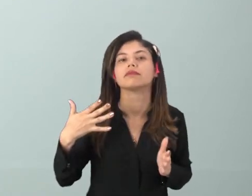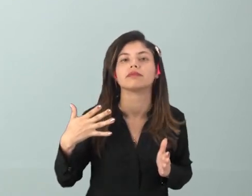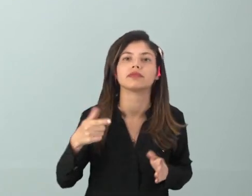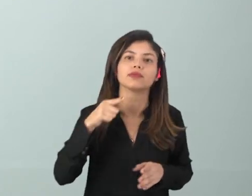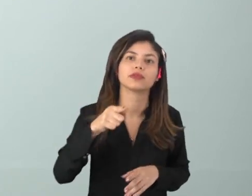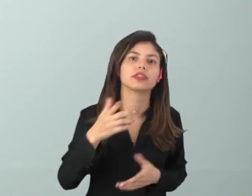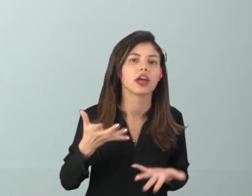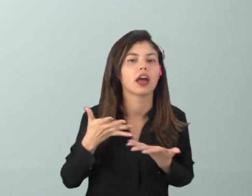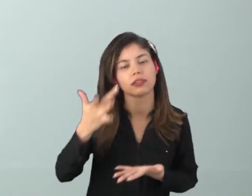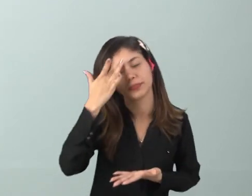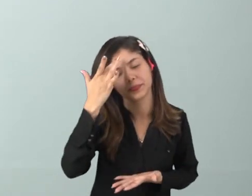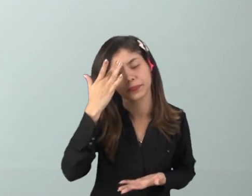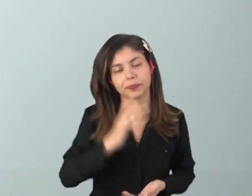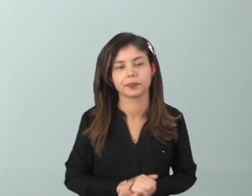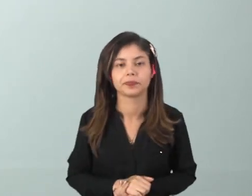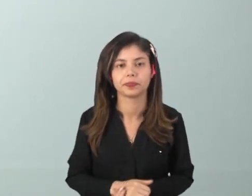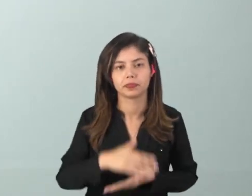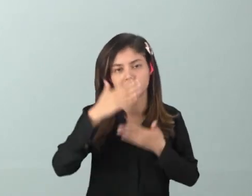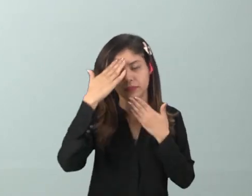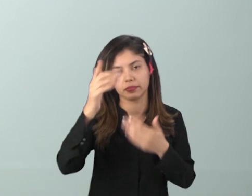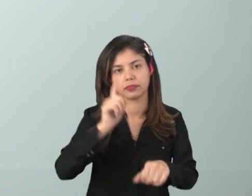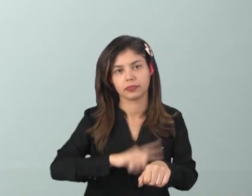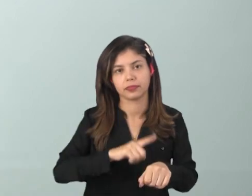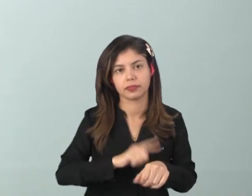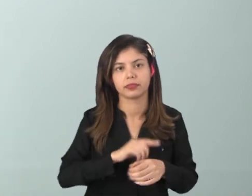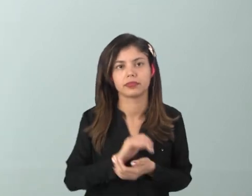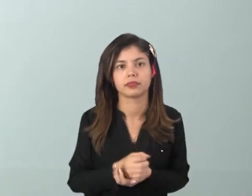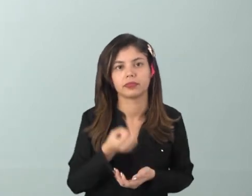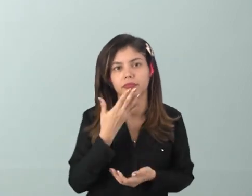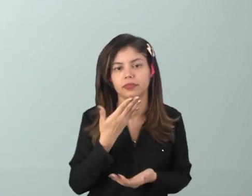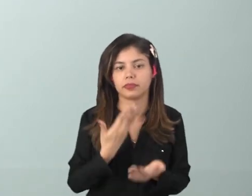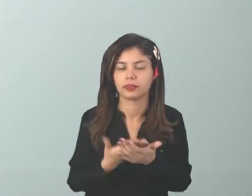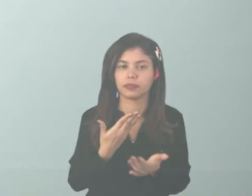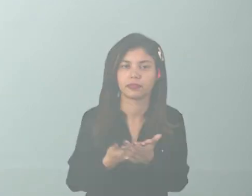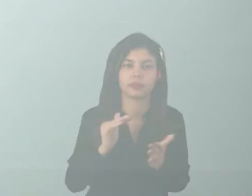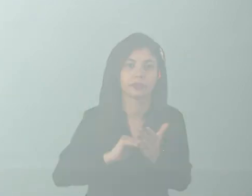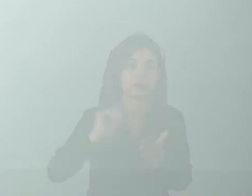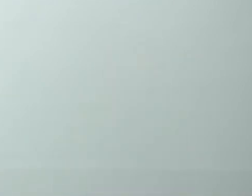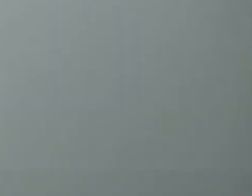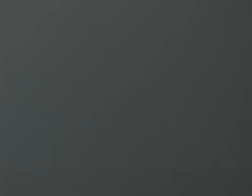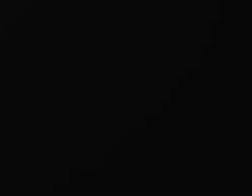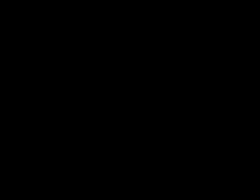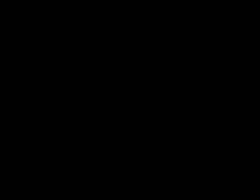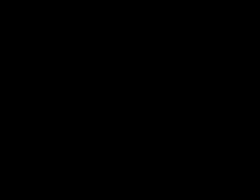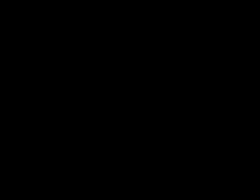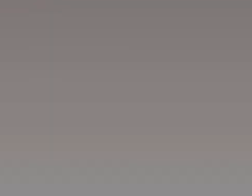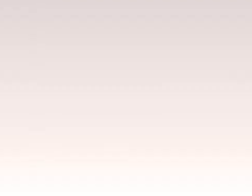vezes, né, vocês acharem necessário. Agradeço o tempo de vocês, desejo bons estudos e até a próxima.